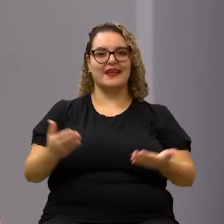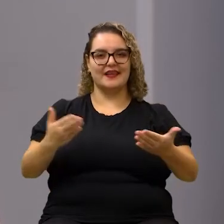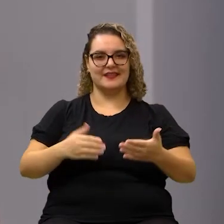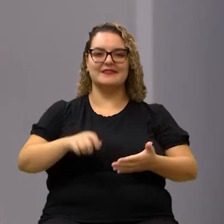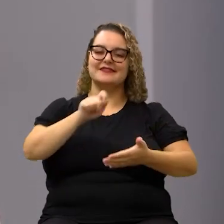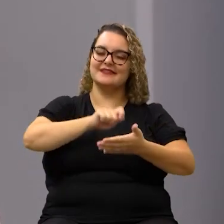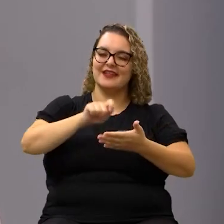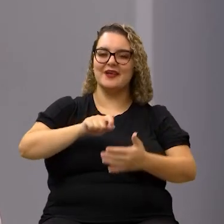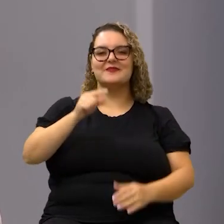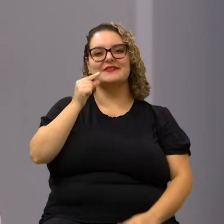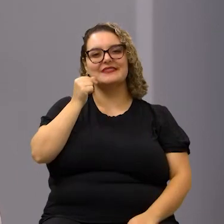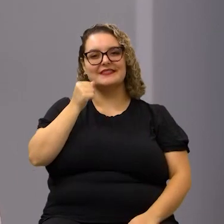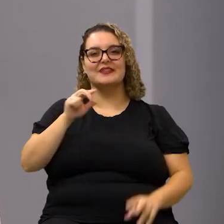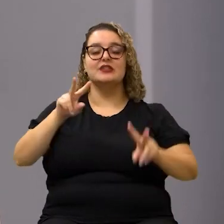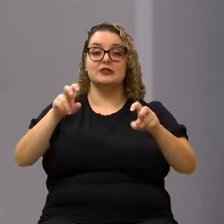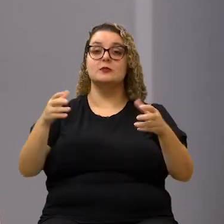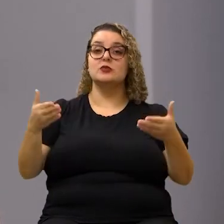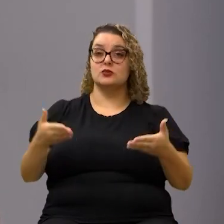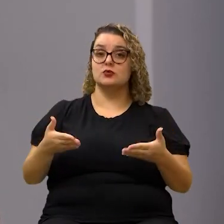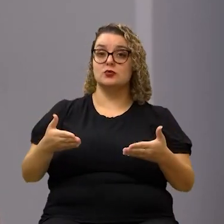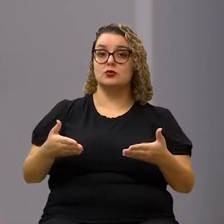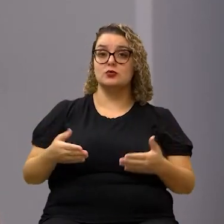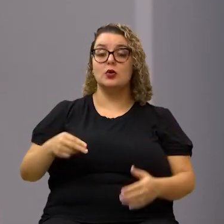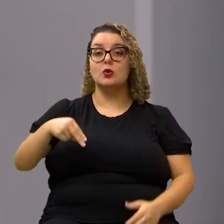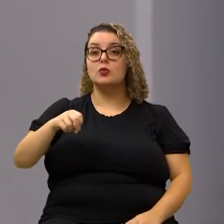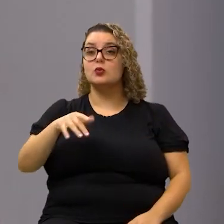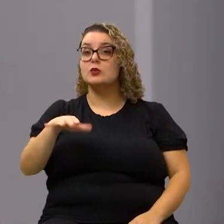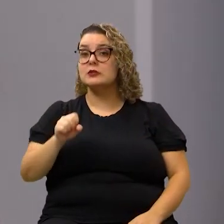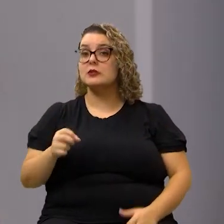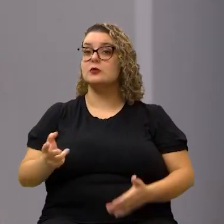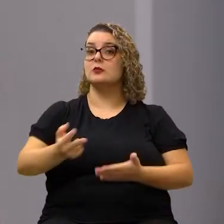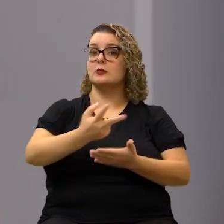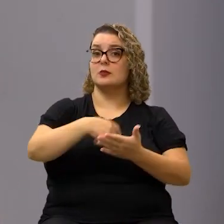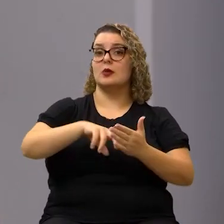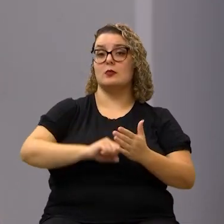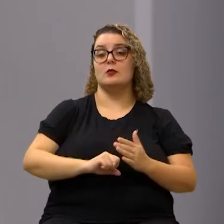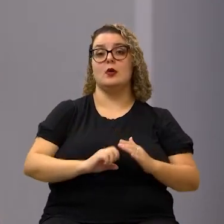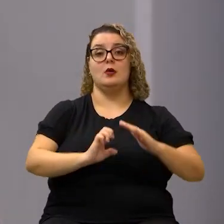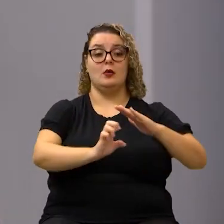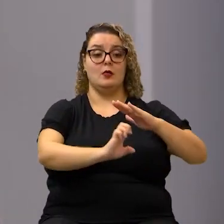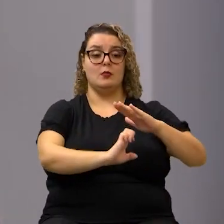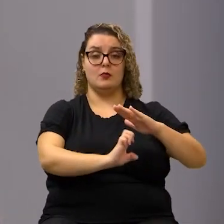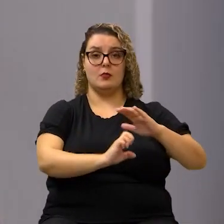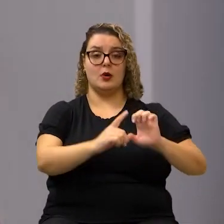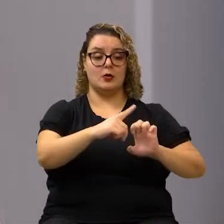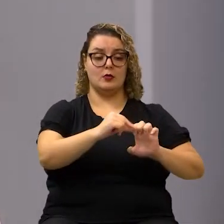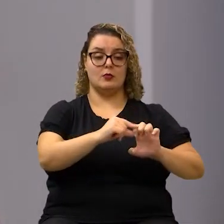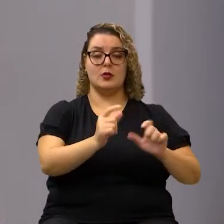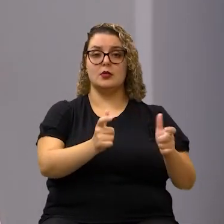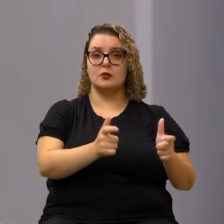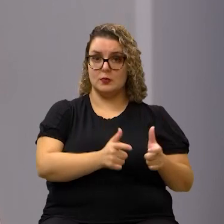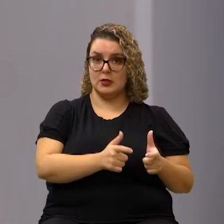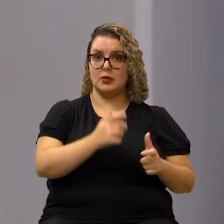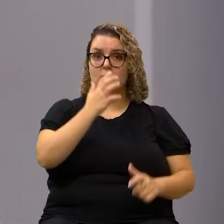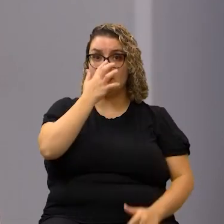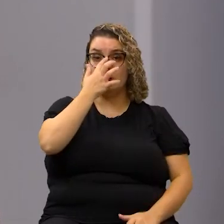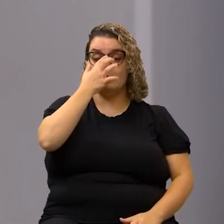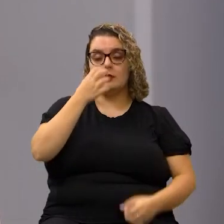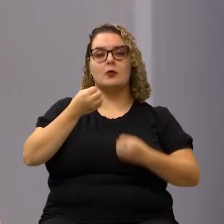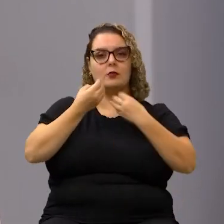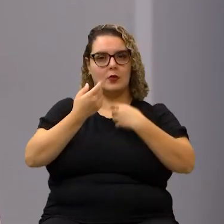Está no ar mais um Na Ponta do Lápis e o tema de hoje é sobre as noções tributárias para os pequenos empreendedores. Porque uma